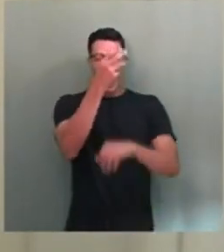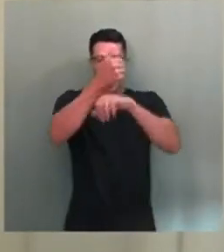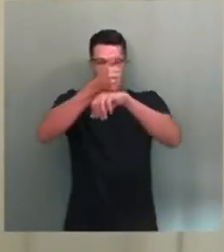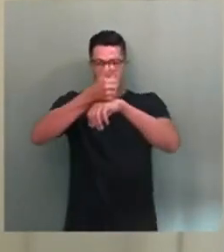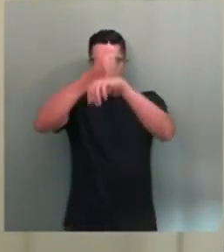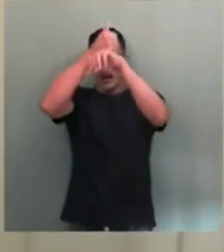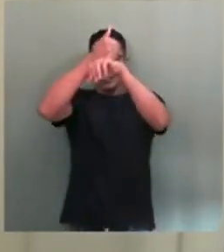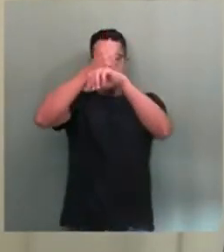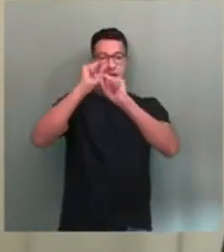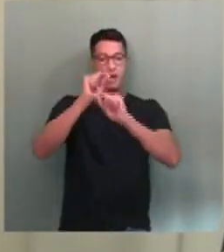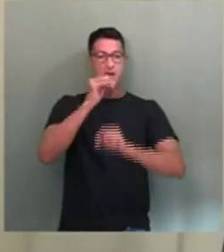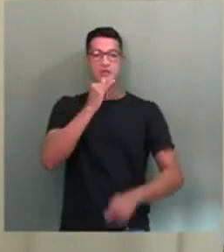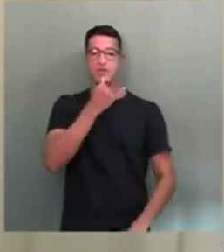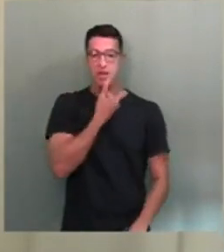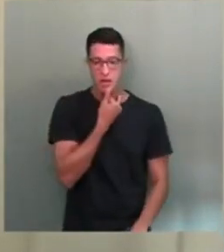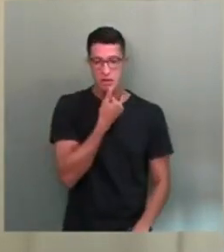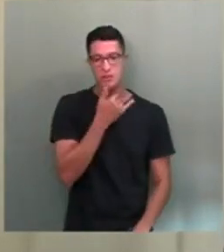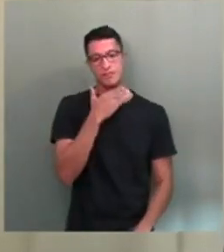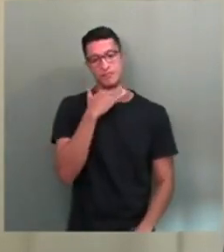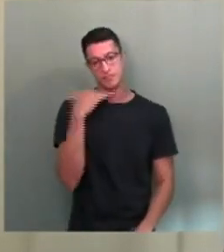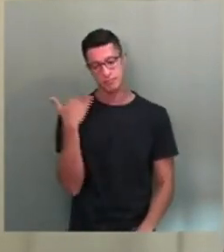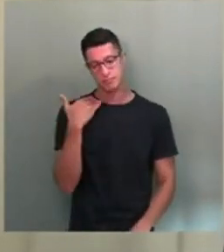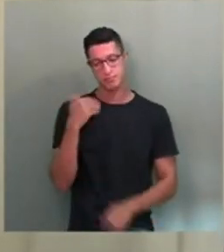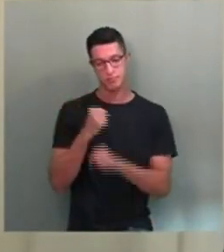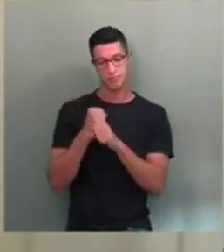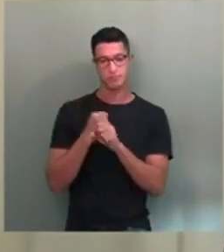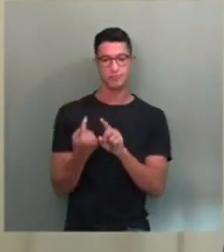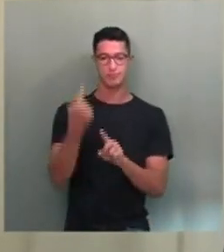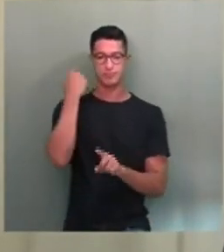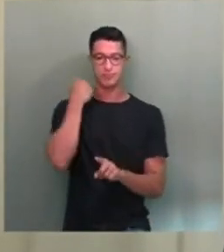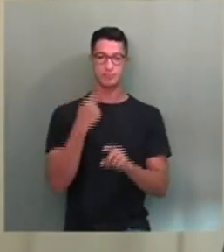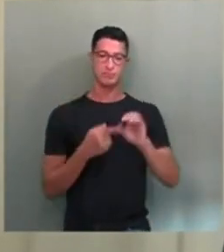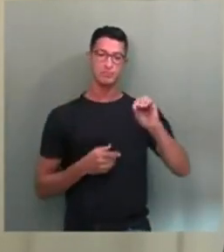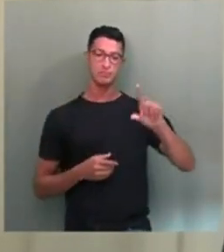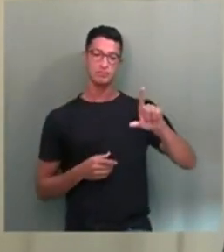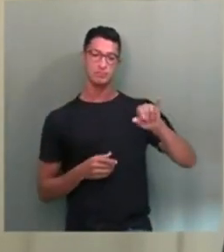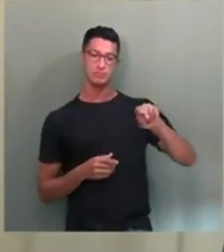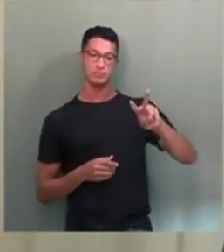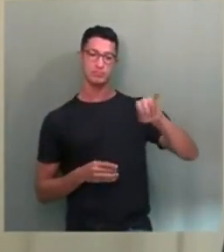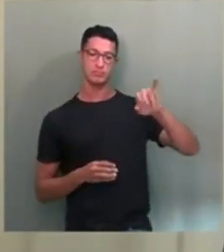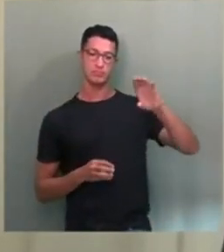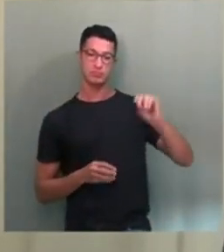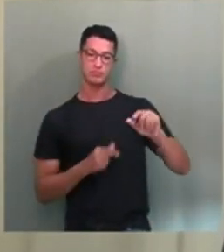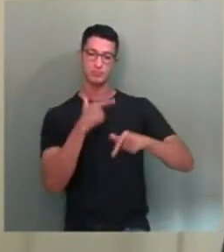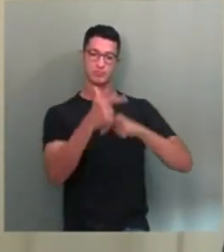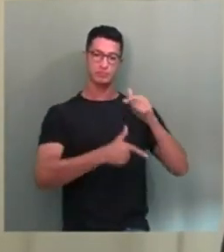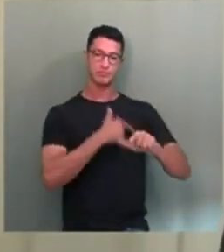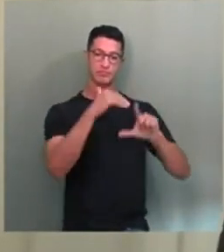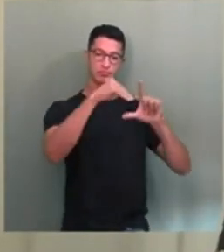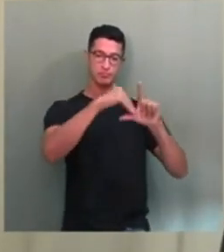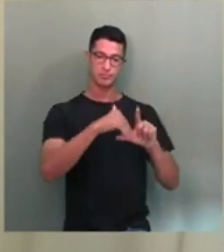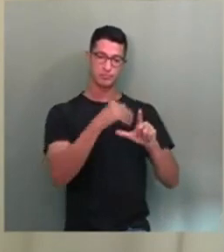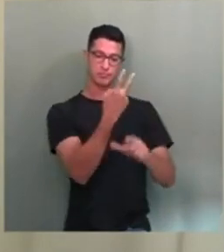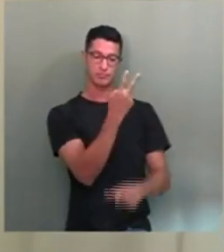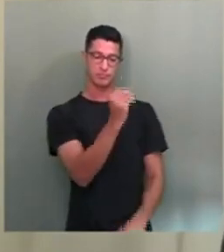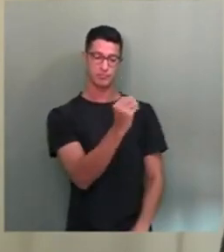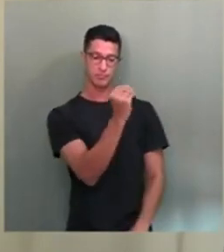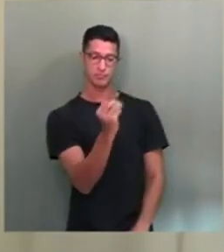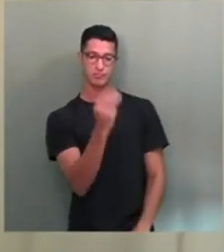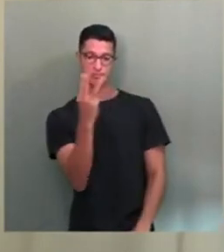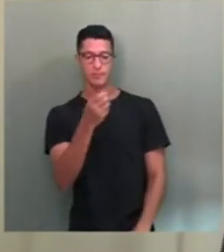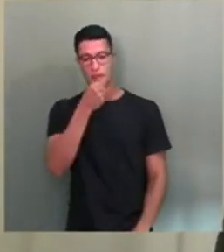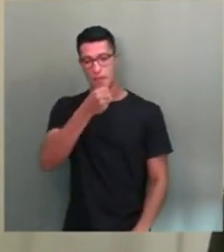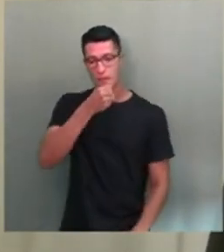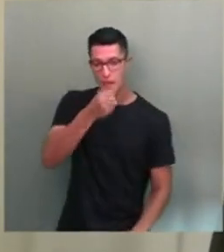desse veículo que, infelizmente, nos deixaram nesses últimos anos. O Olívio Calabria, que trabalhou na Rádio Senado desde 2003 como